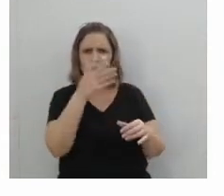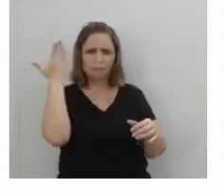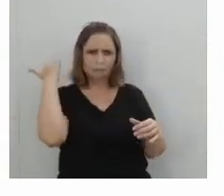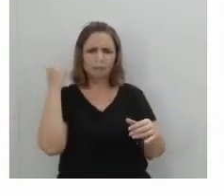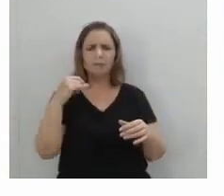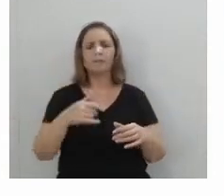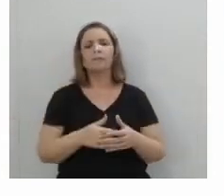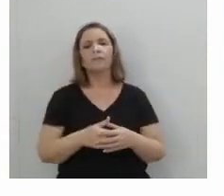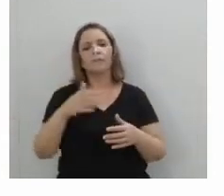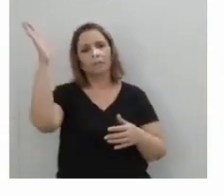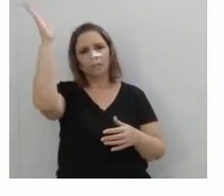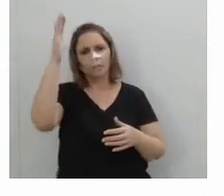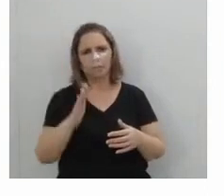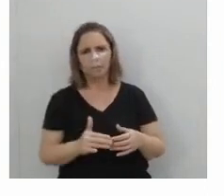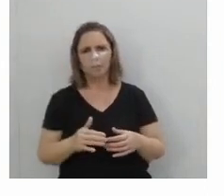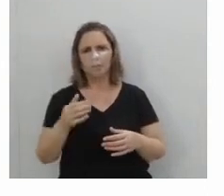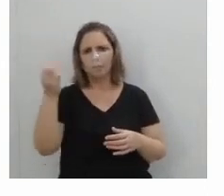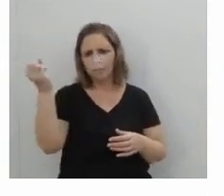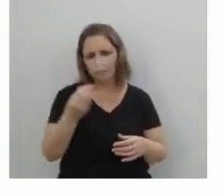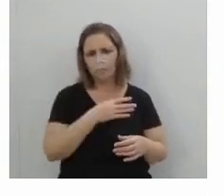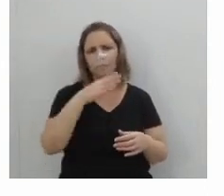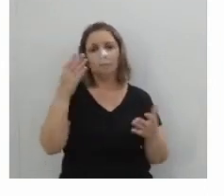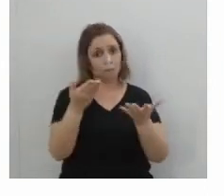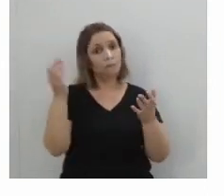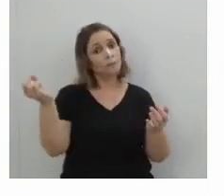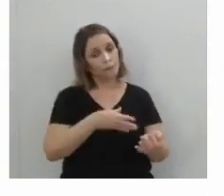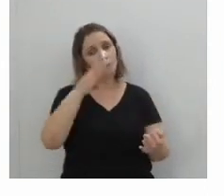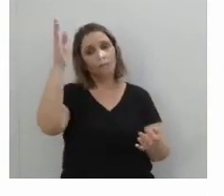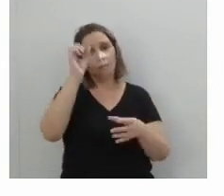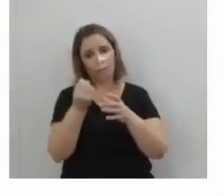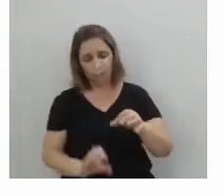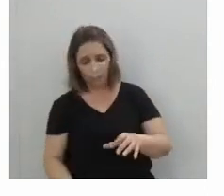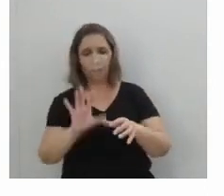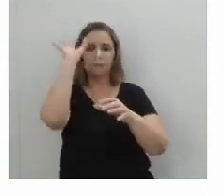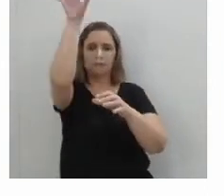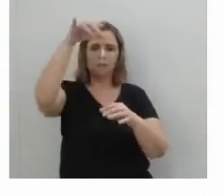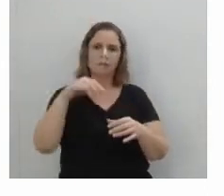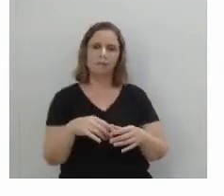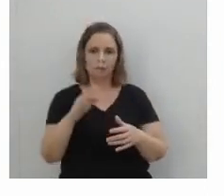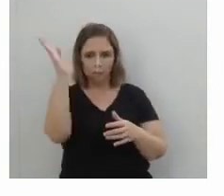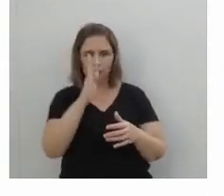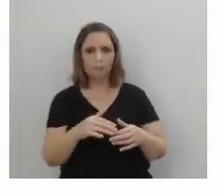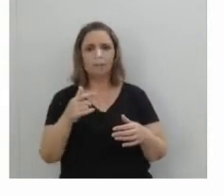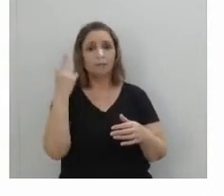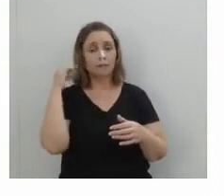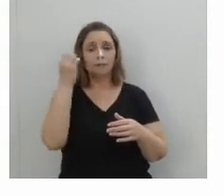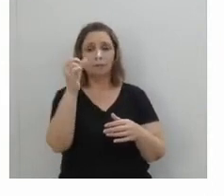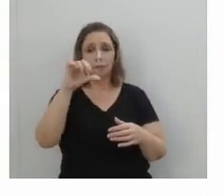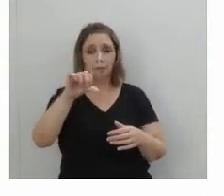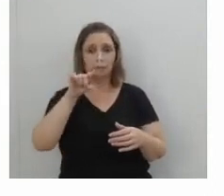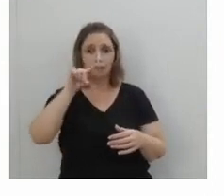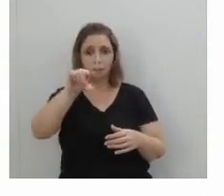campeonato nacional, hoje conhecido como Novo Basquete Brasil, Oscar marcou 9.096 nas